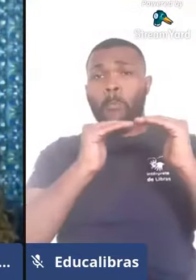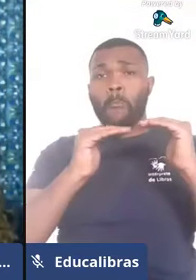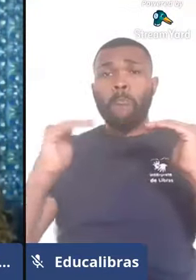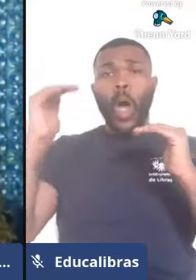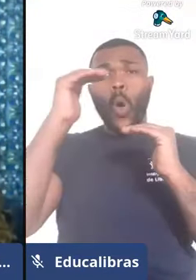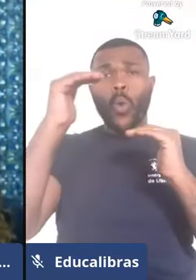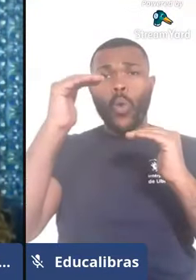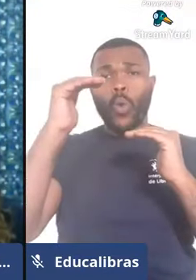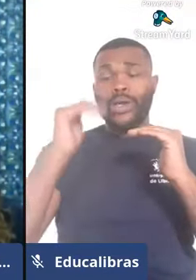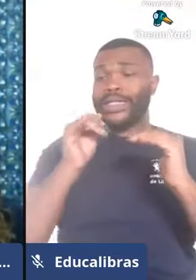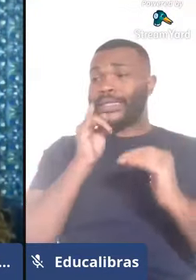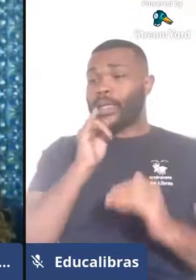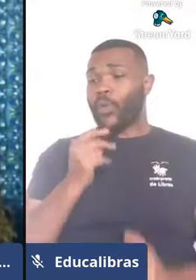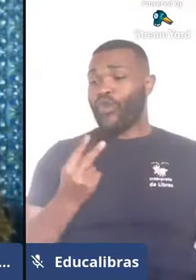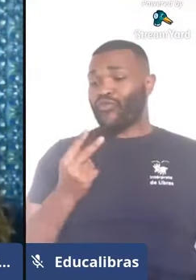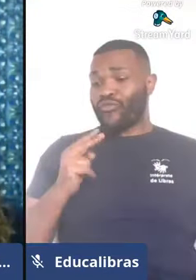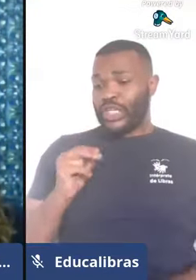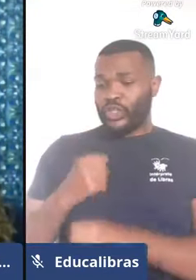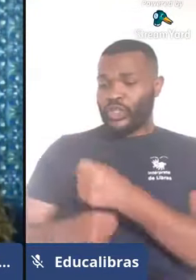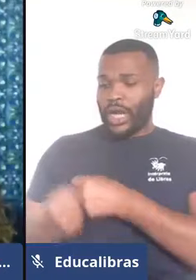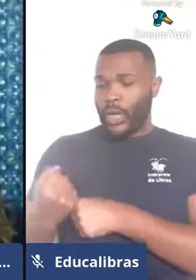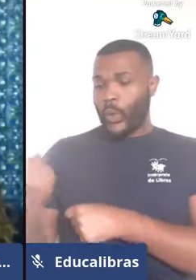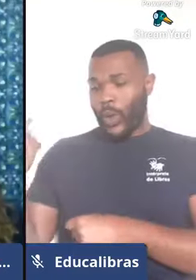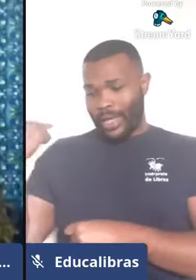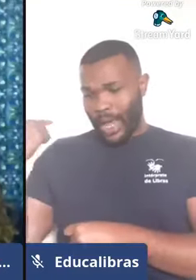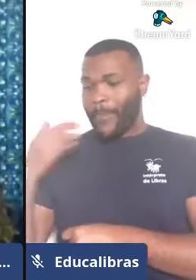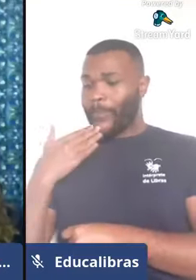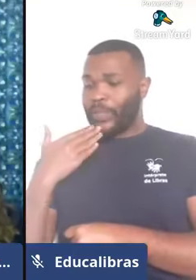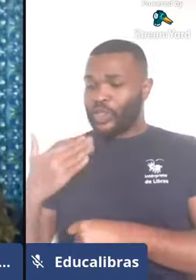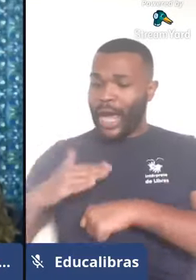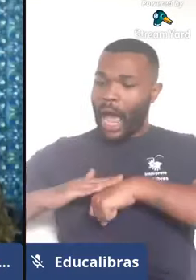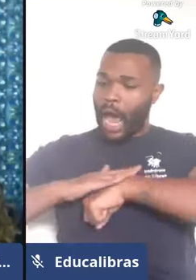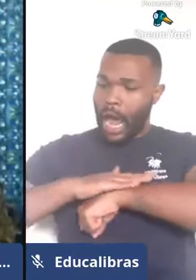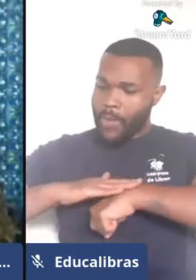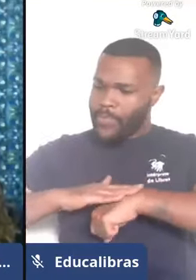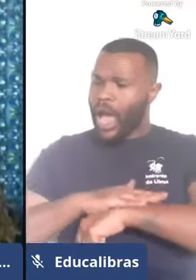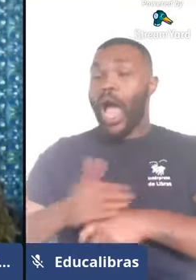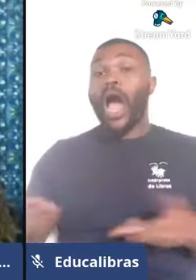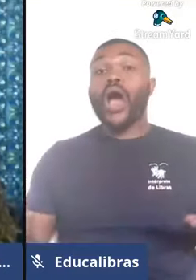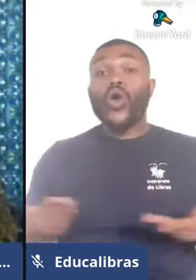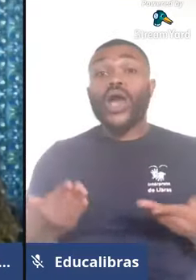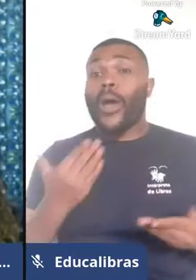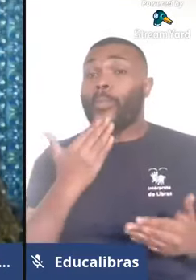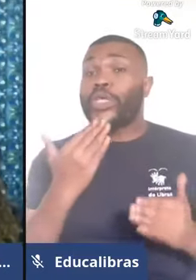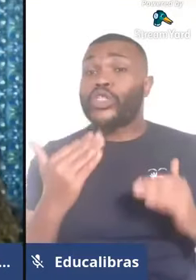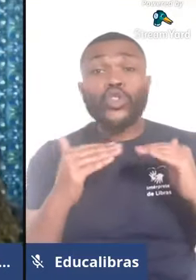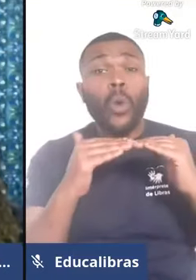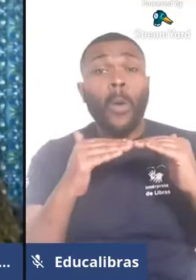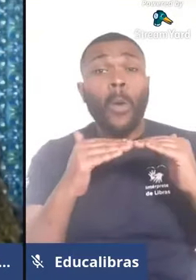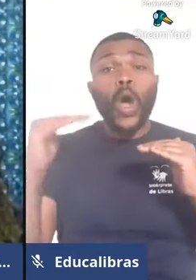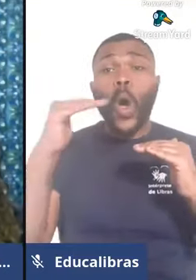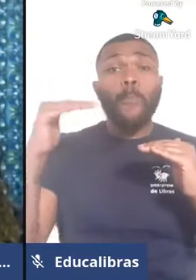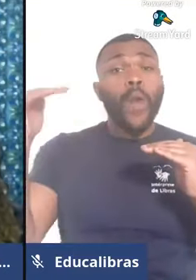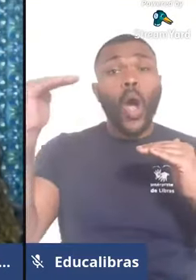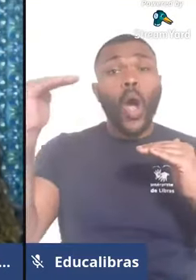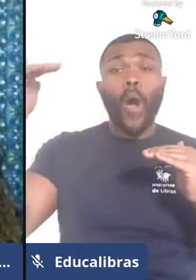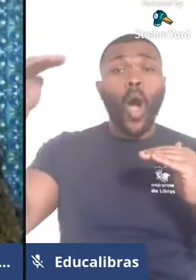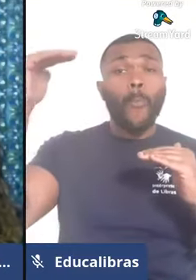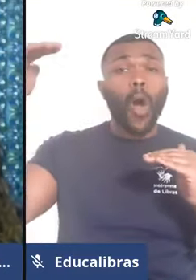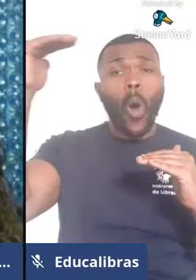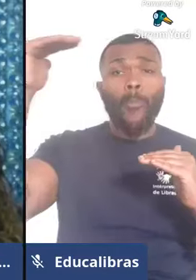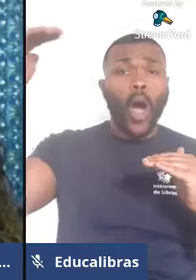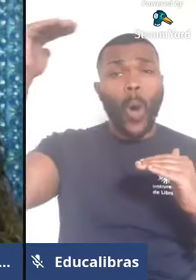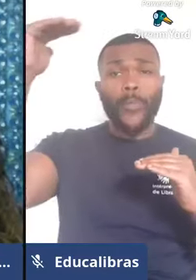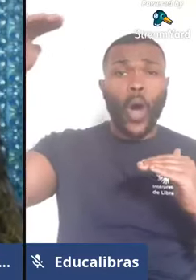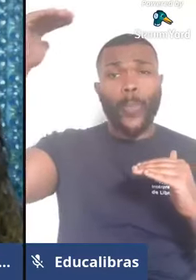atrás, você queria uma rampinha. Agora a gente quer outras coisas. E para articular e